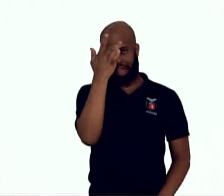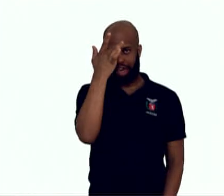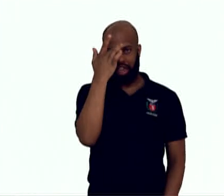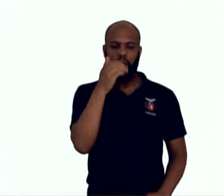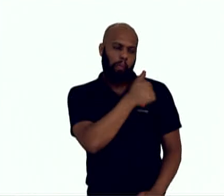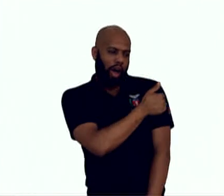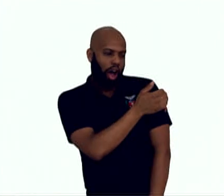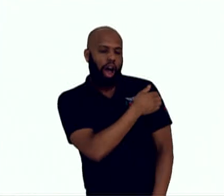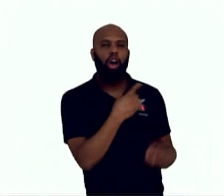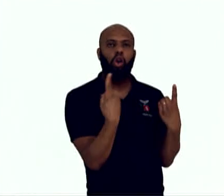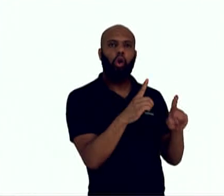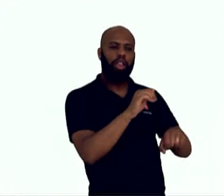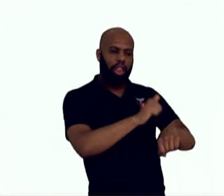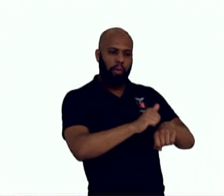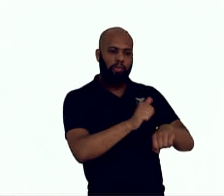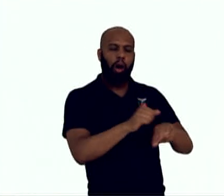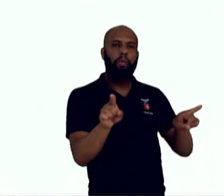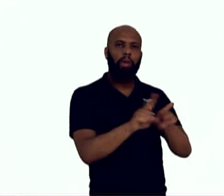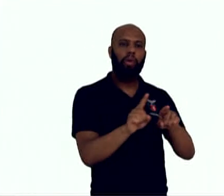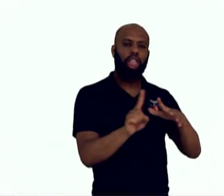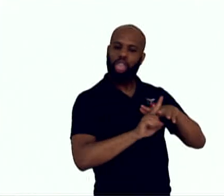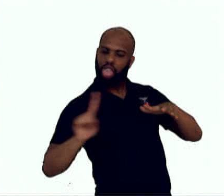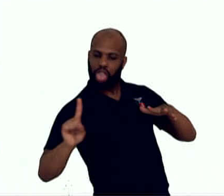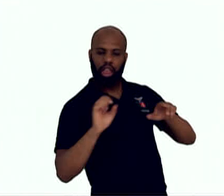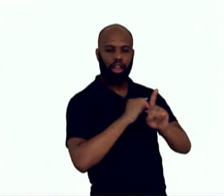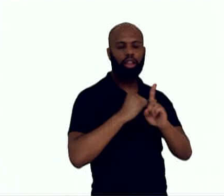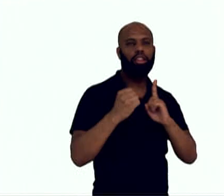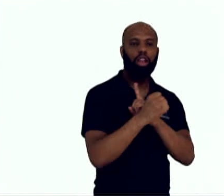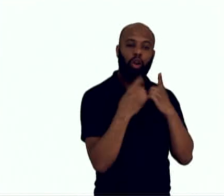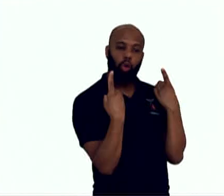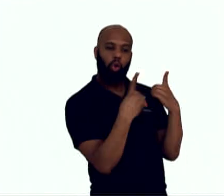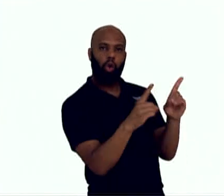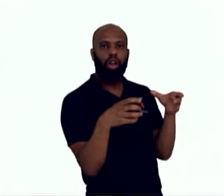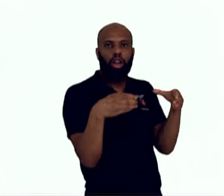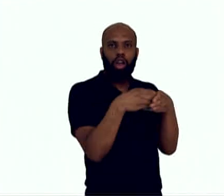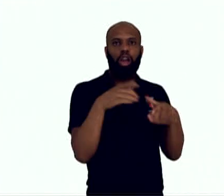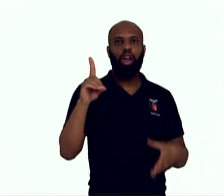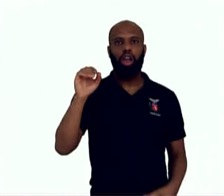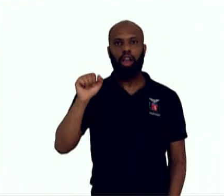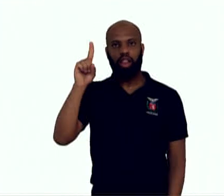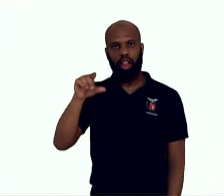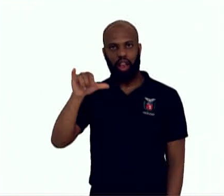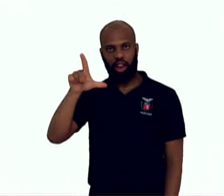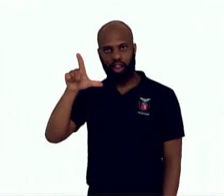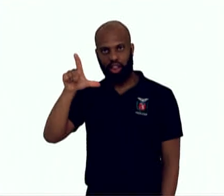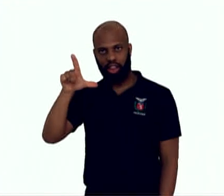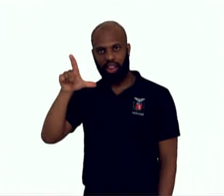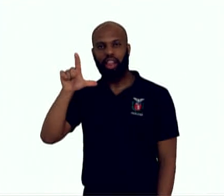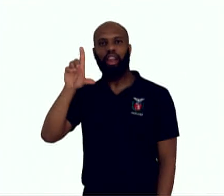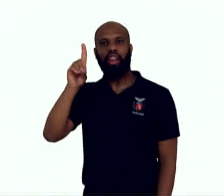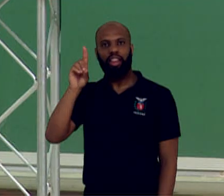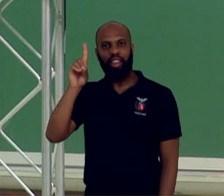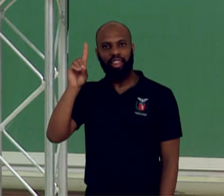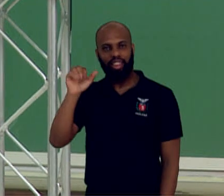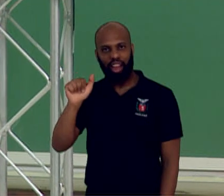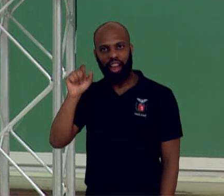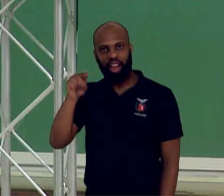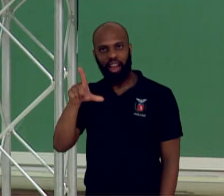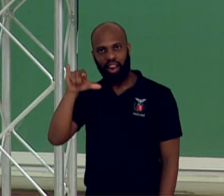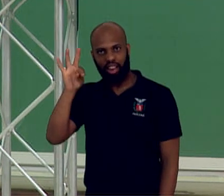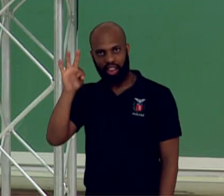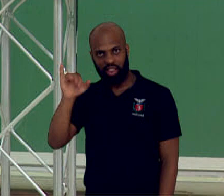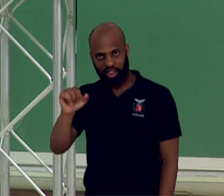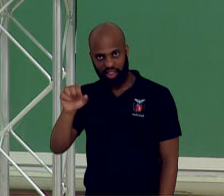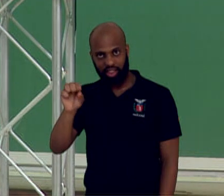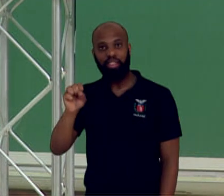pobreza, exclusão social contra os Dalits, intocáveis, permanece até os dias atuais. Cheguei até a estudar um pouquinho, encontrei que até